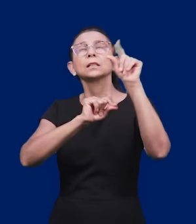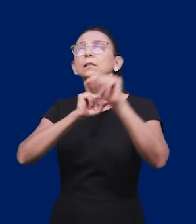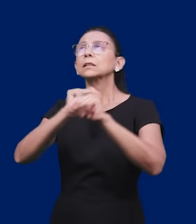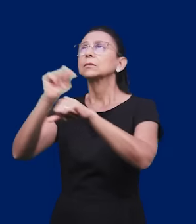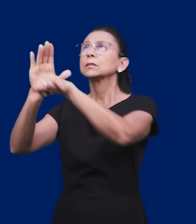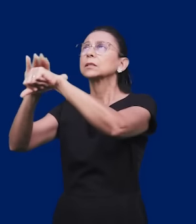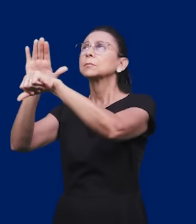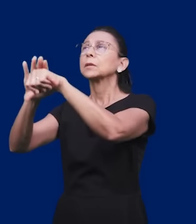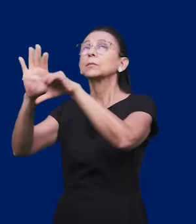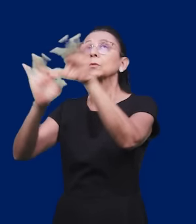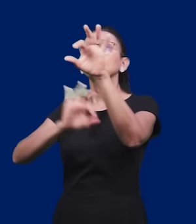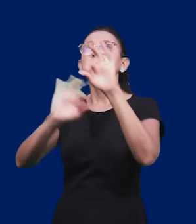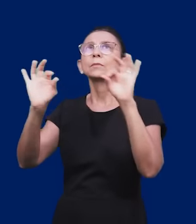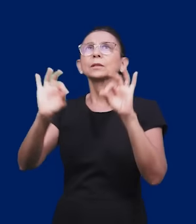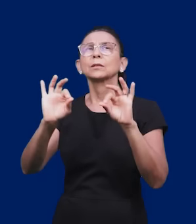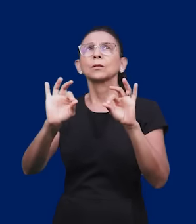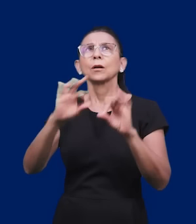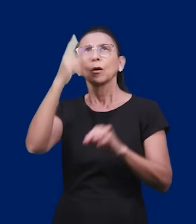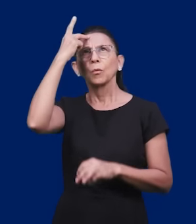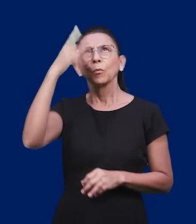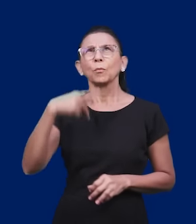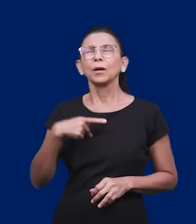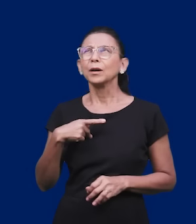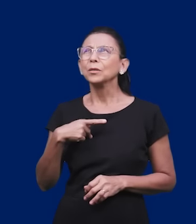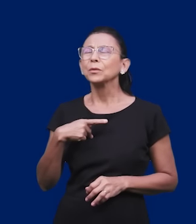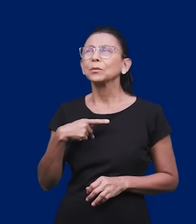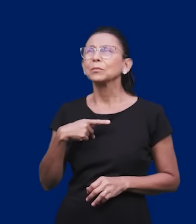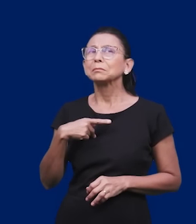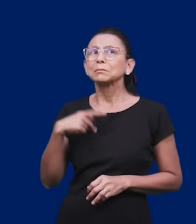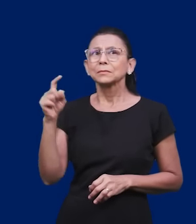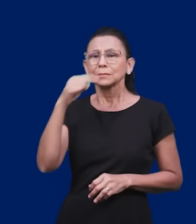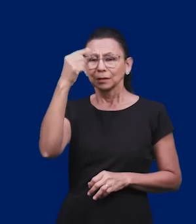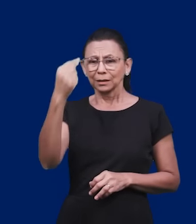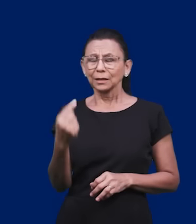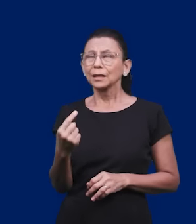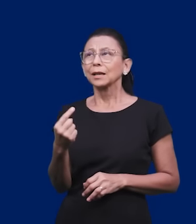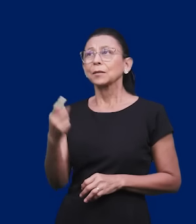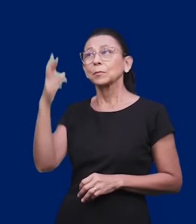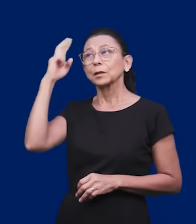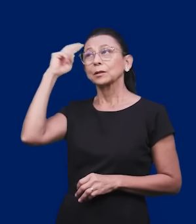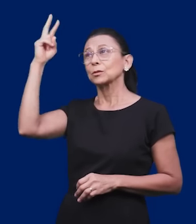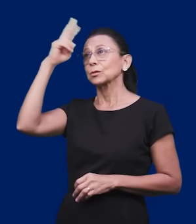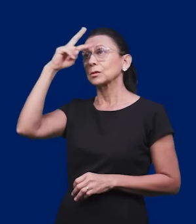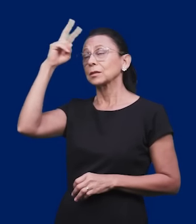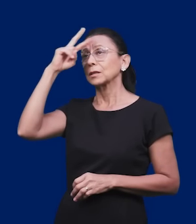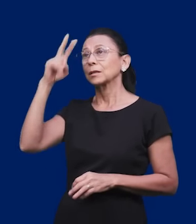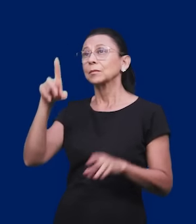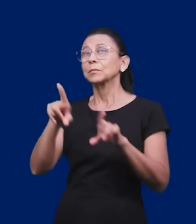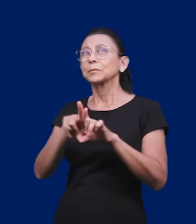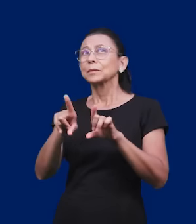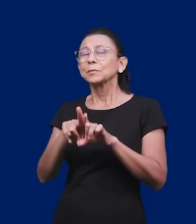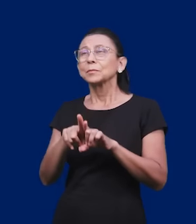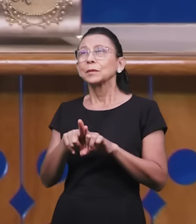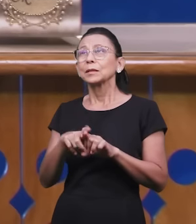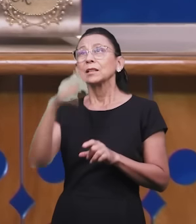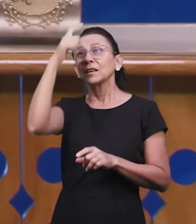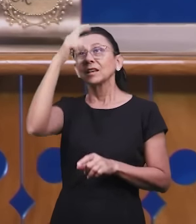preparaste, que é o homem mortal para que te lembres dele, e o filho do homem para que o